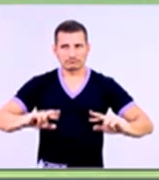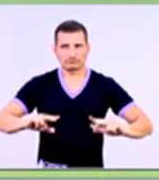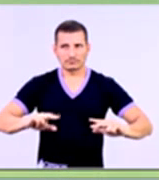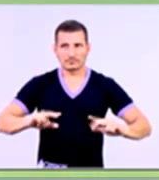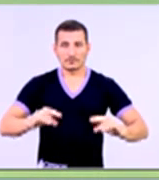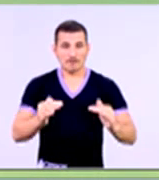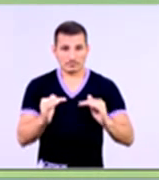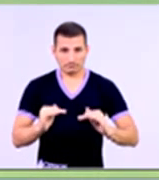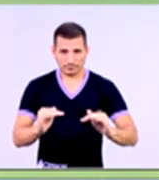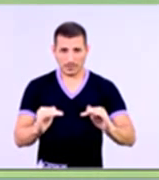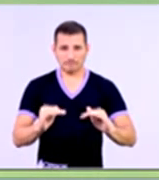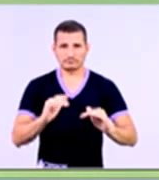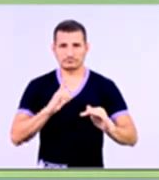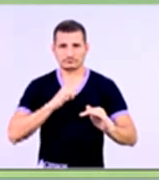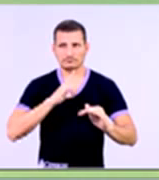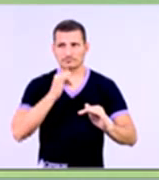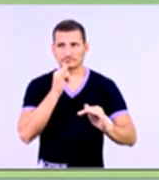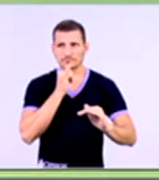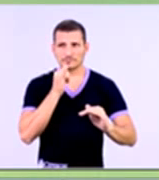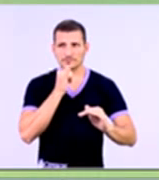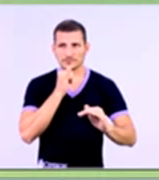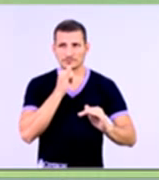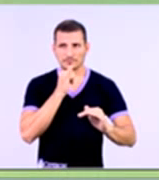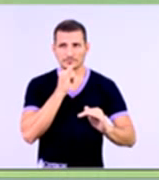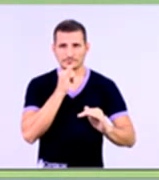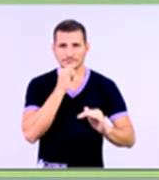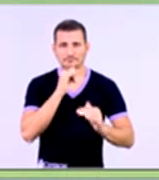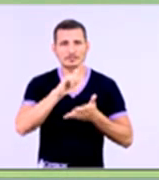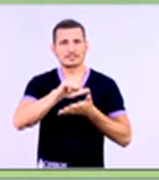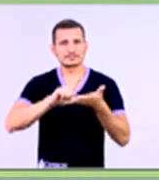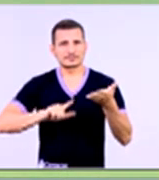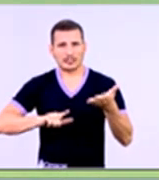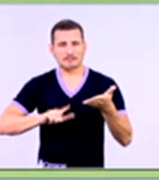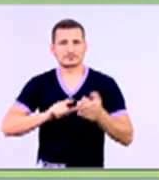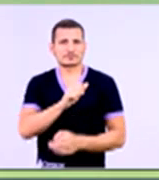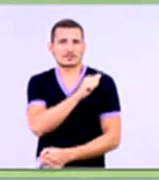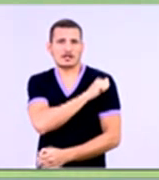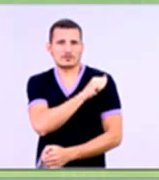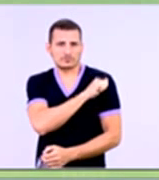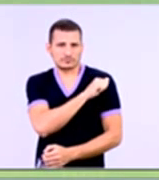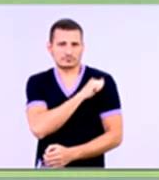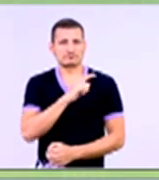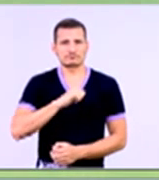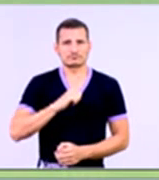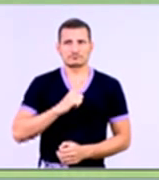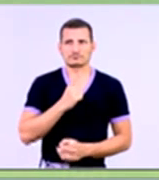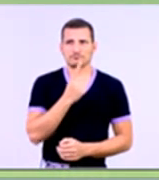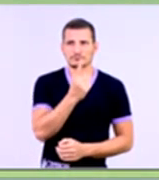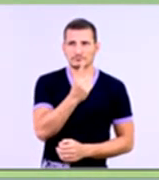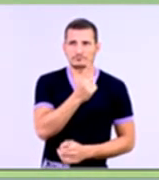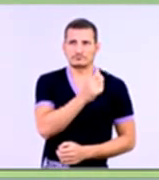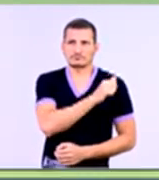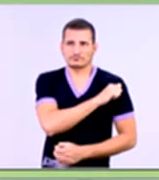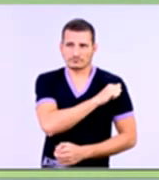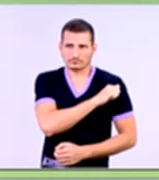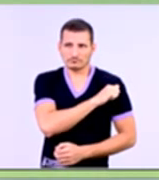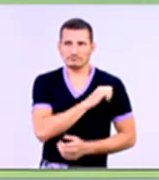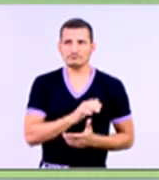um exemplo. Olha, eu tenho uma listagem de alunos que possui um aluno, que